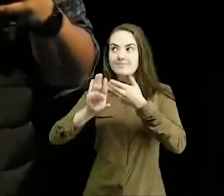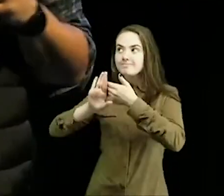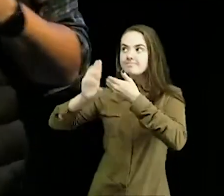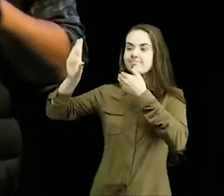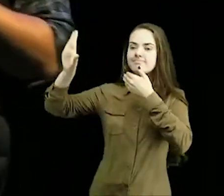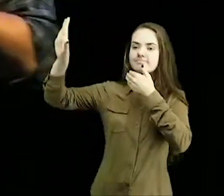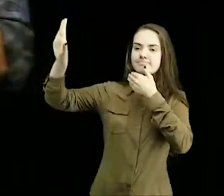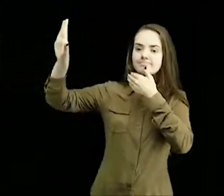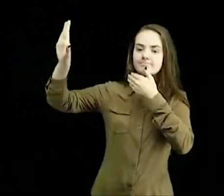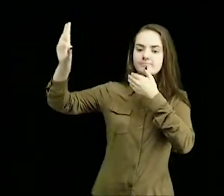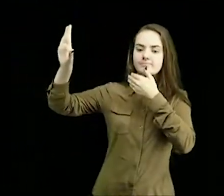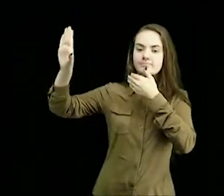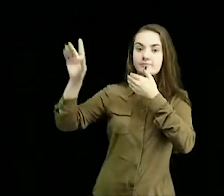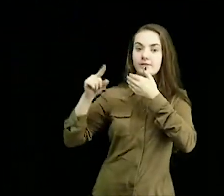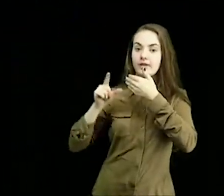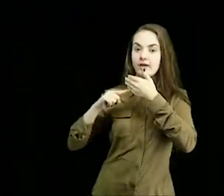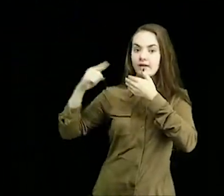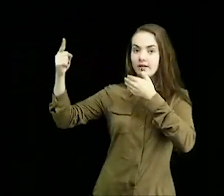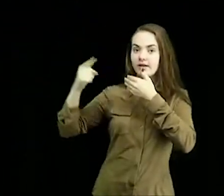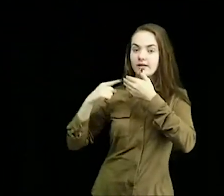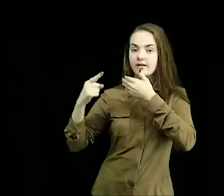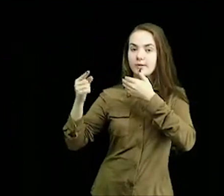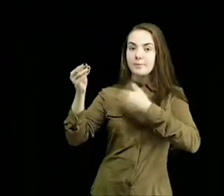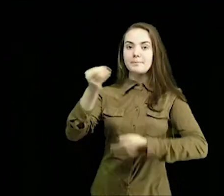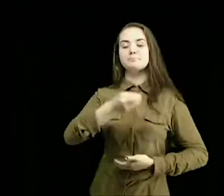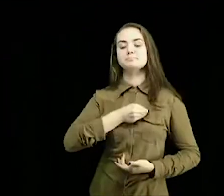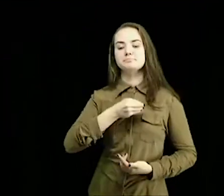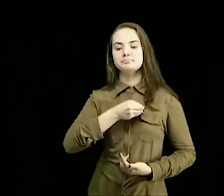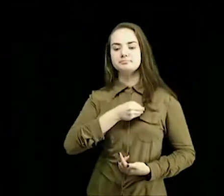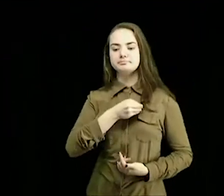Deus, chama-se pecado.